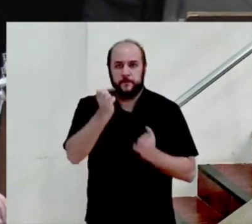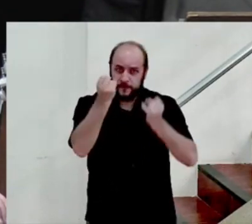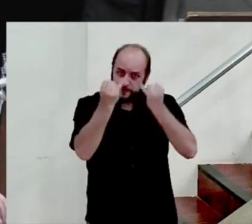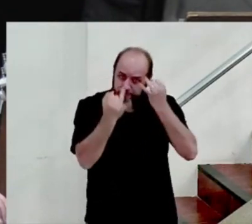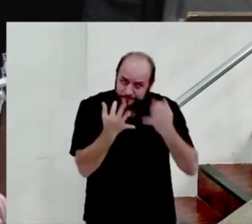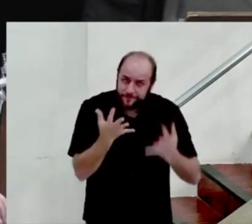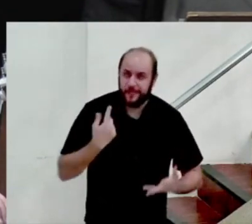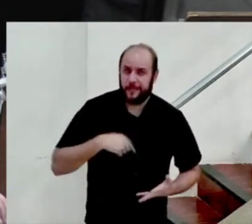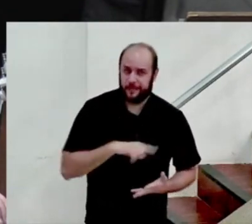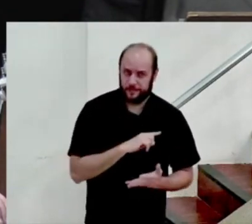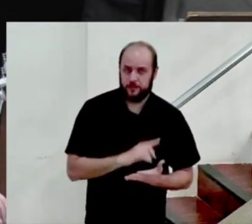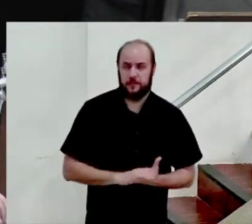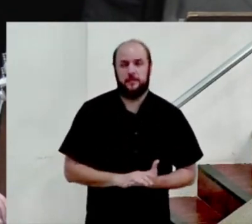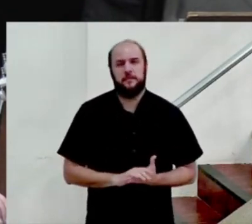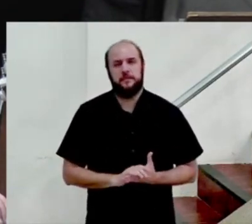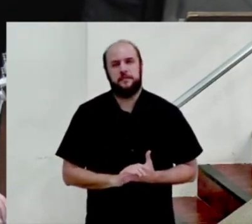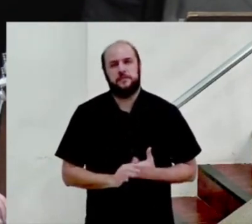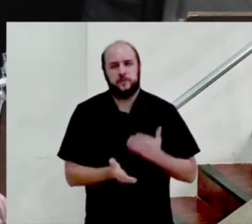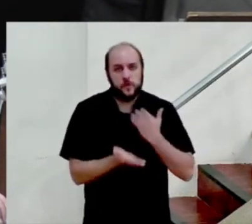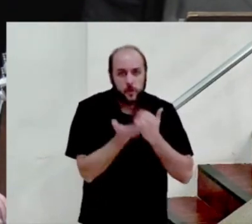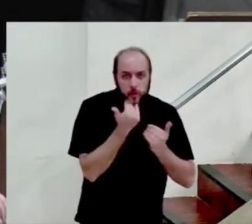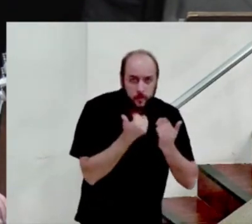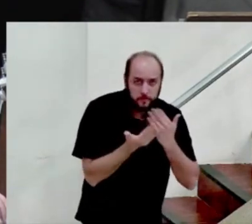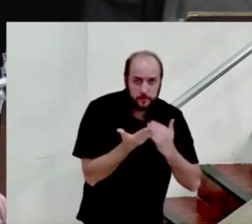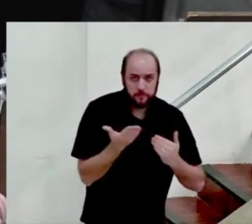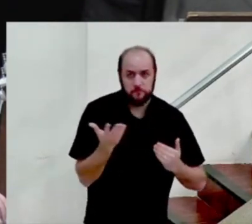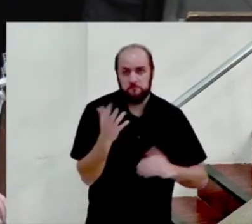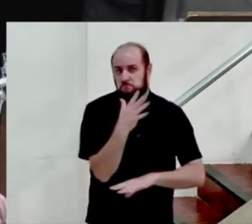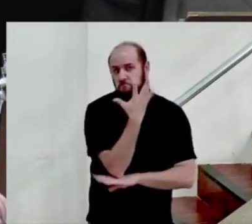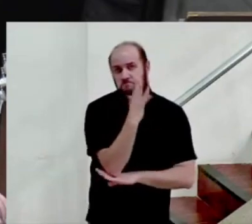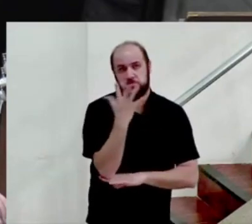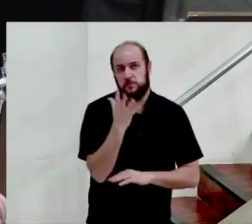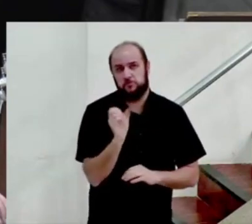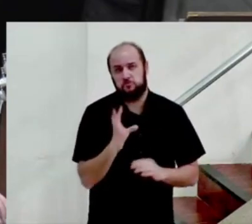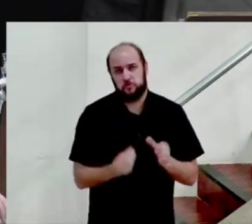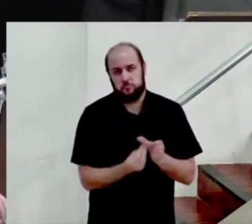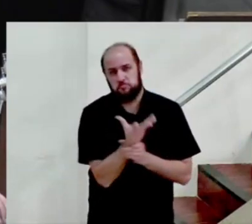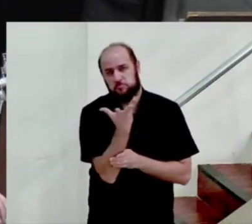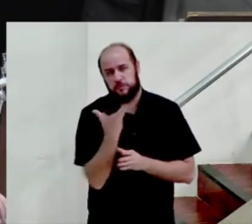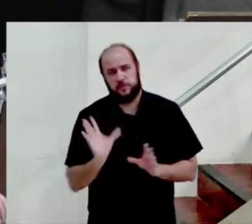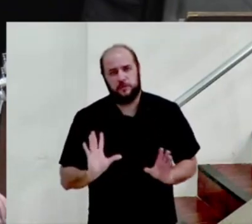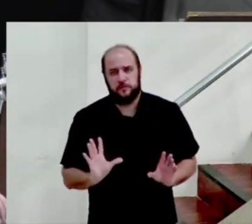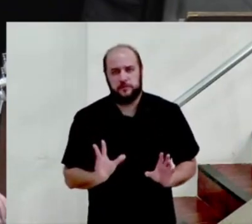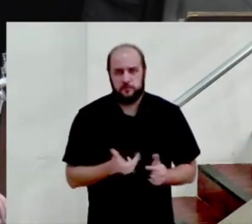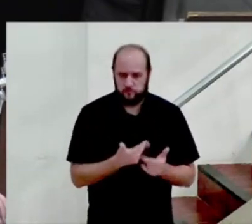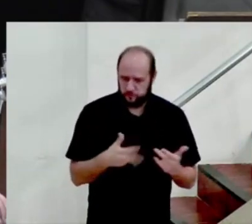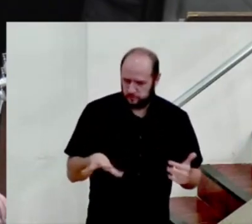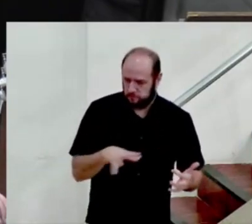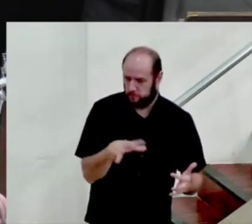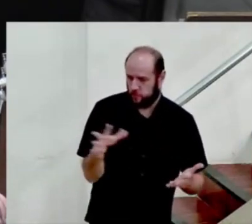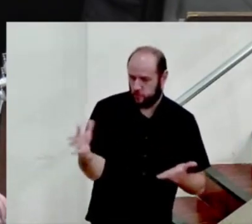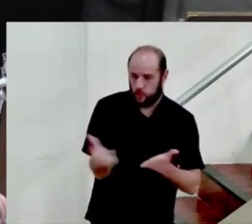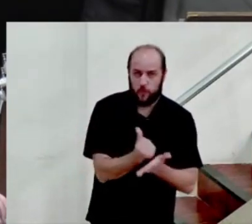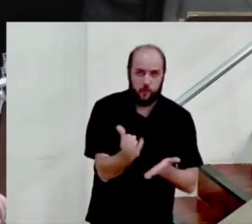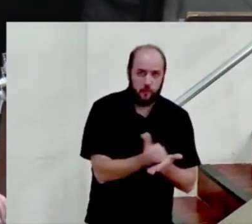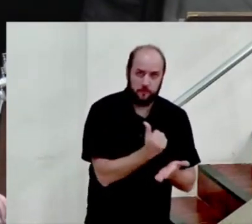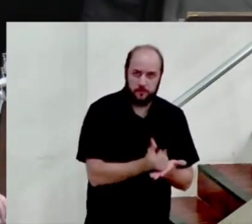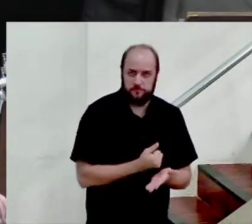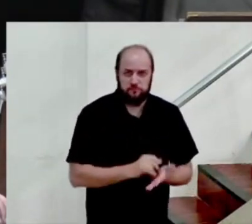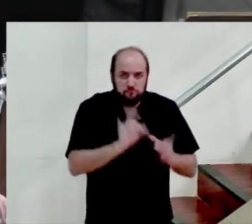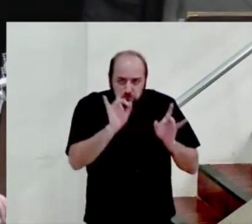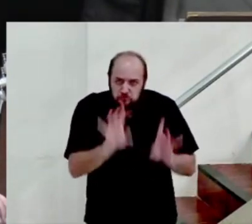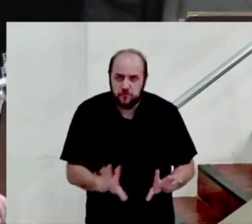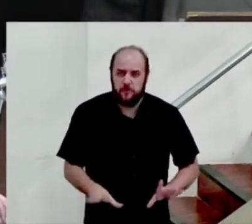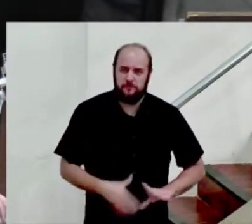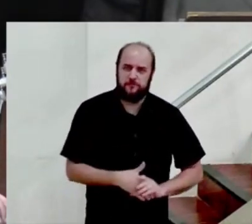expor, alimentavam-se exclusivamente de vegetais e de produto então oriundos das ervas do campo. Nada além disso